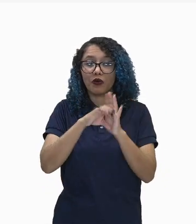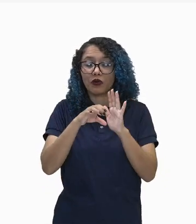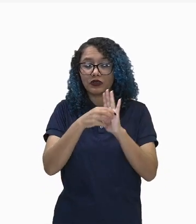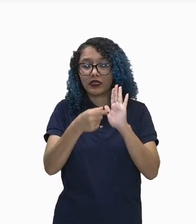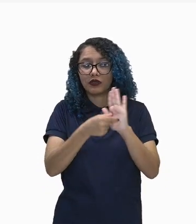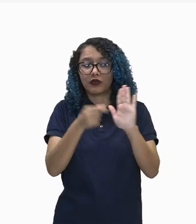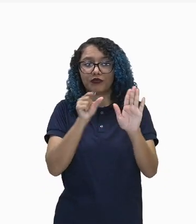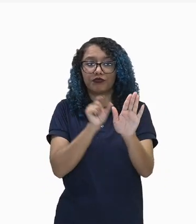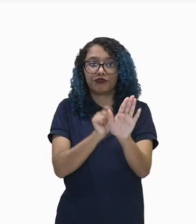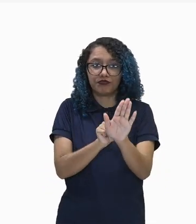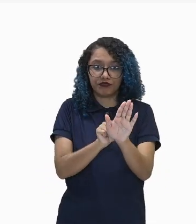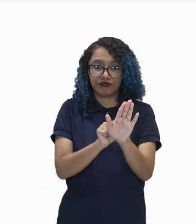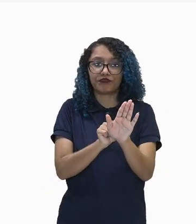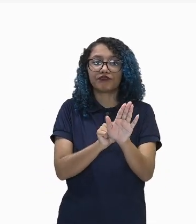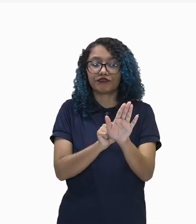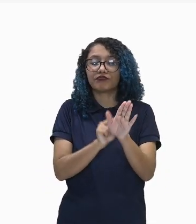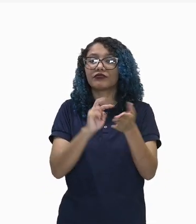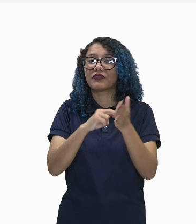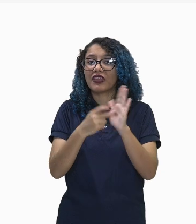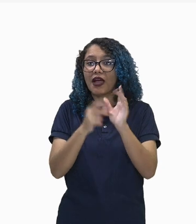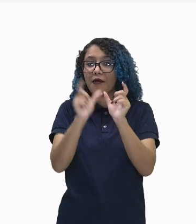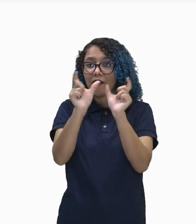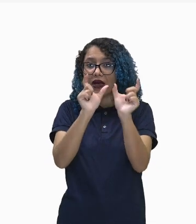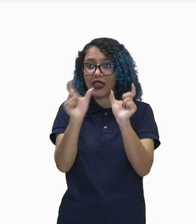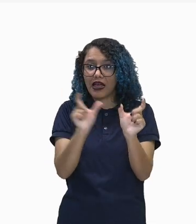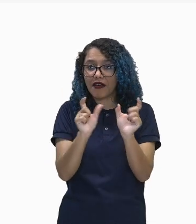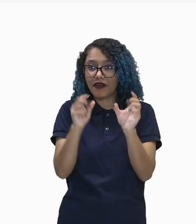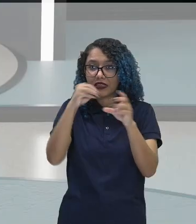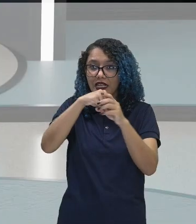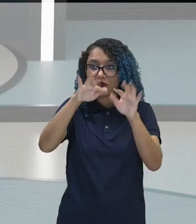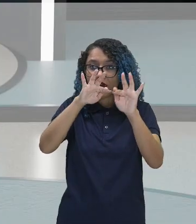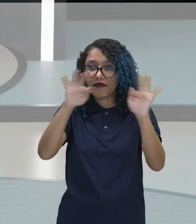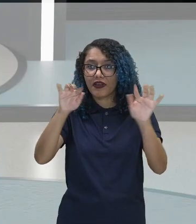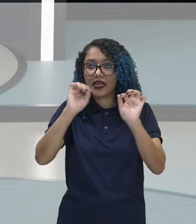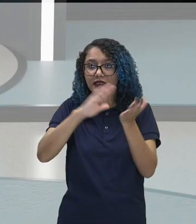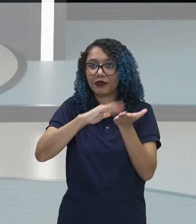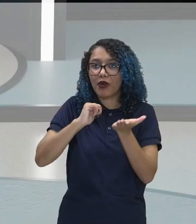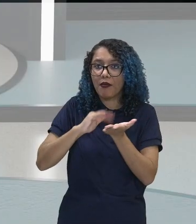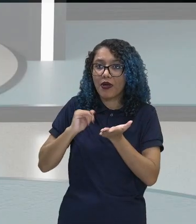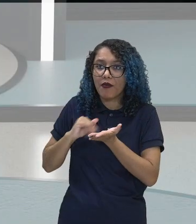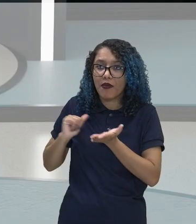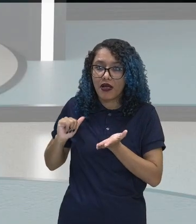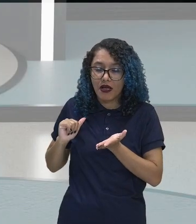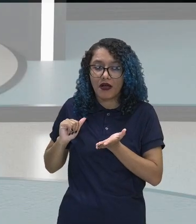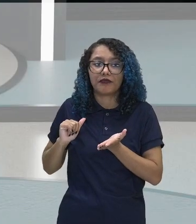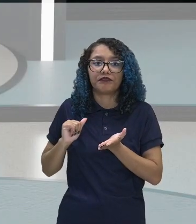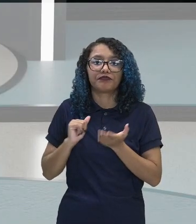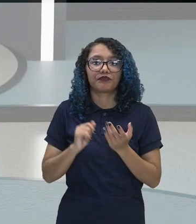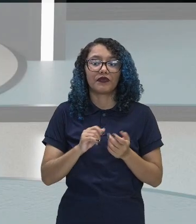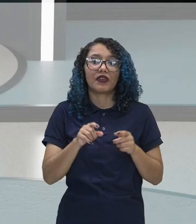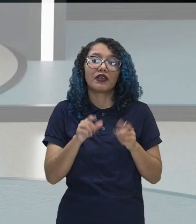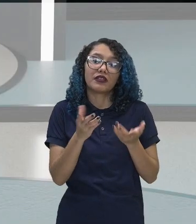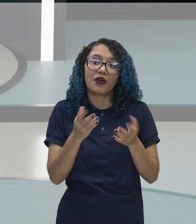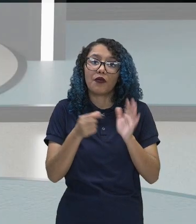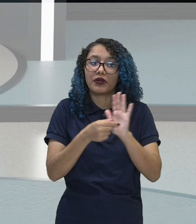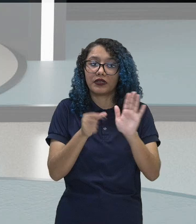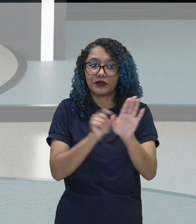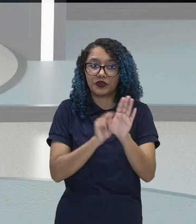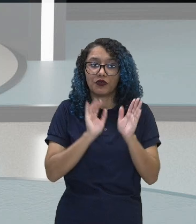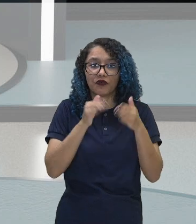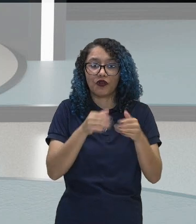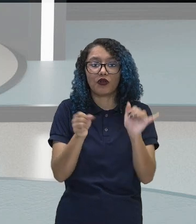ela vai suprimir palavras. Vamos ver mais exemplos. Temos elipse do sujeito. Comi